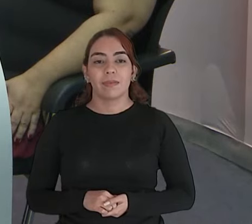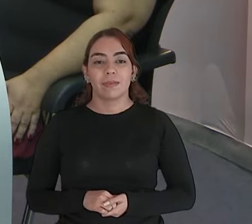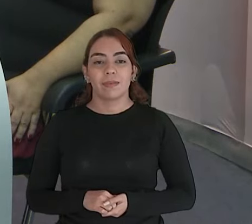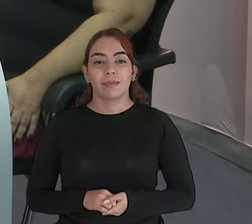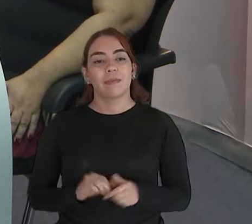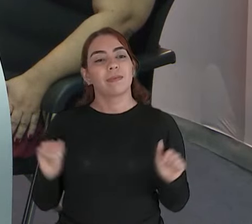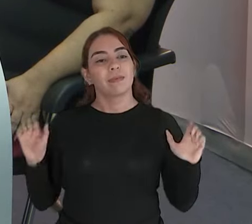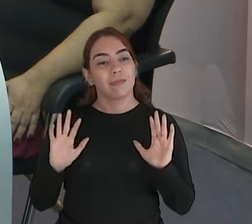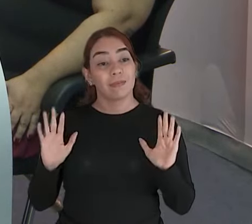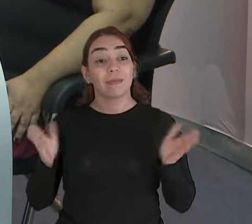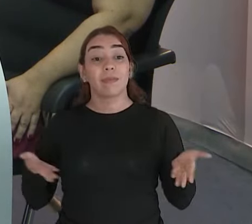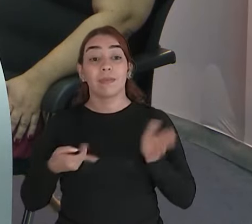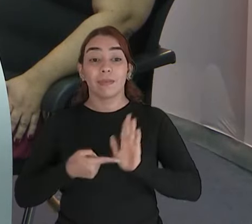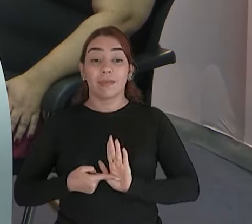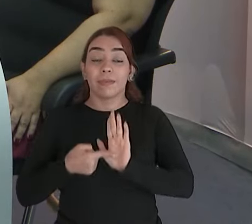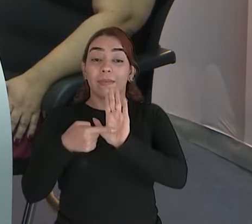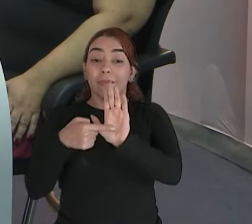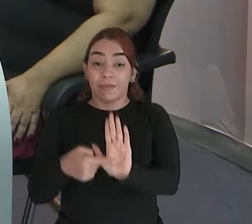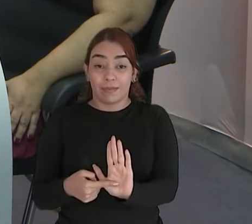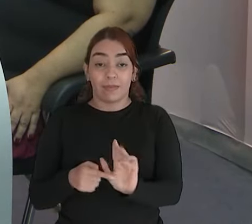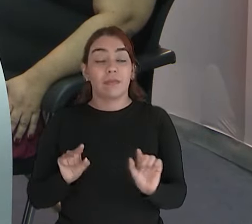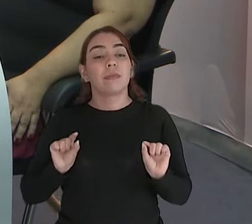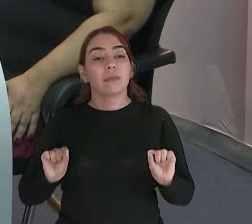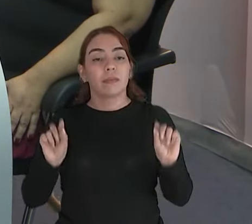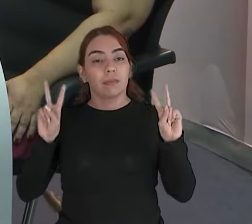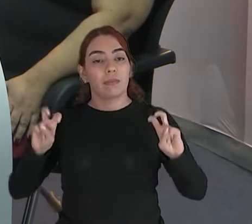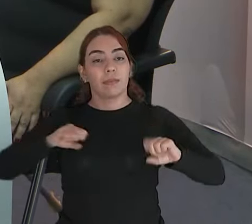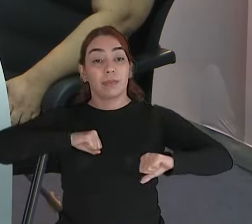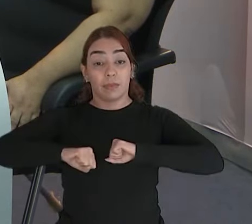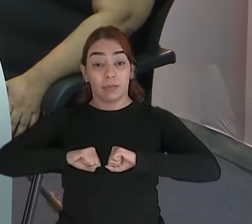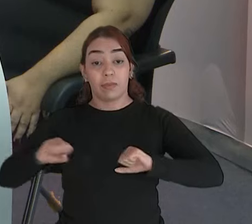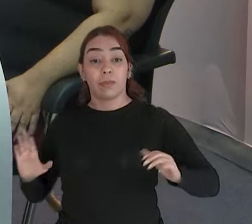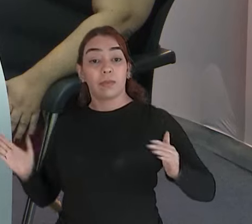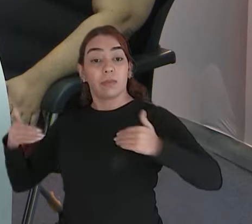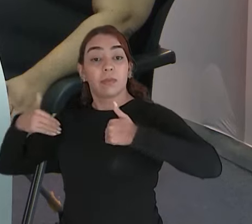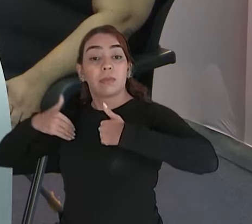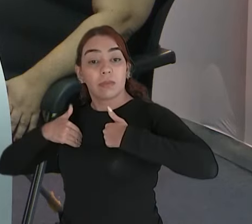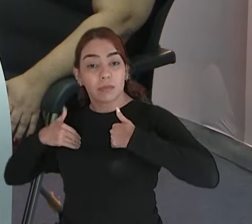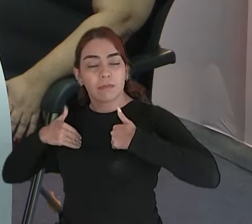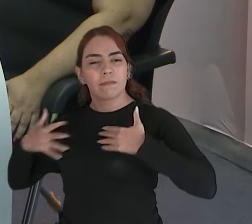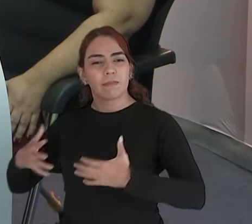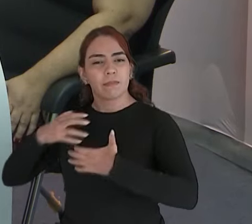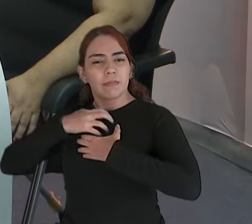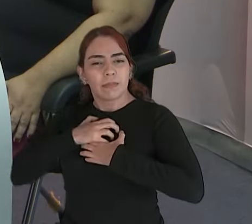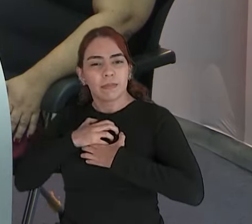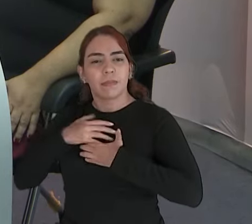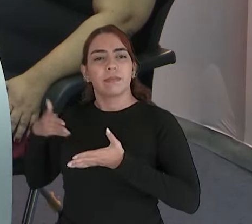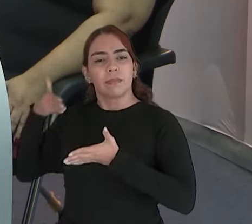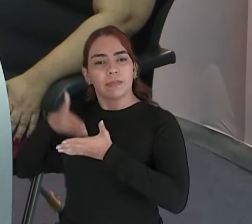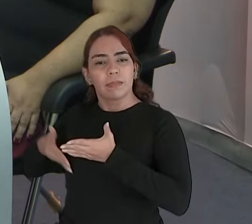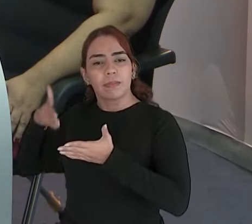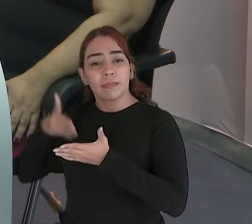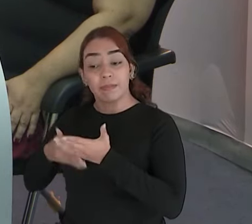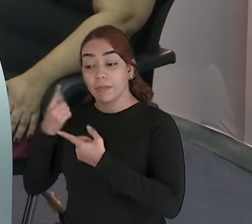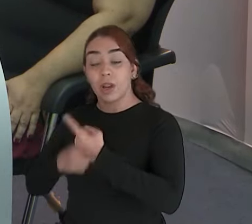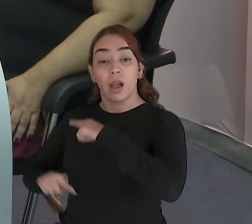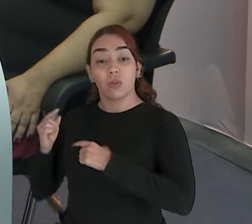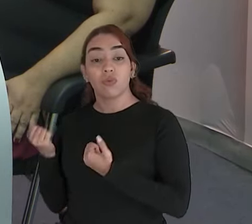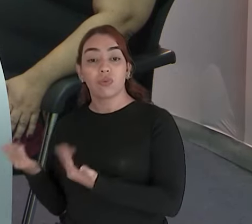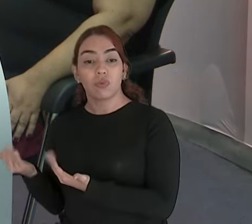Olá, no Lugar de Fala de hoje, a gente debate sobre autismo, os desafios da transição para adolescência e